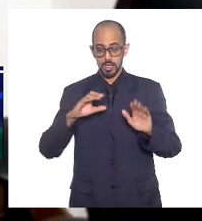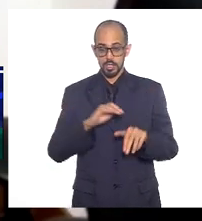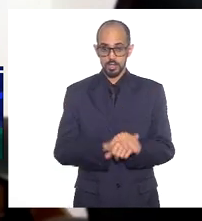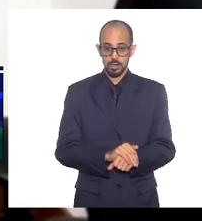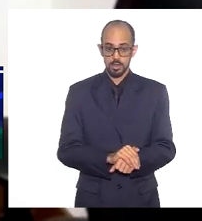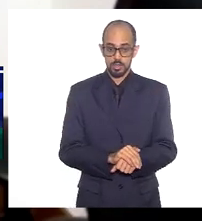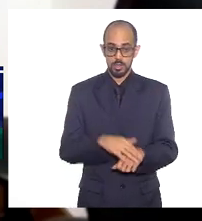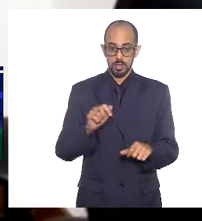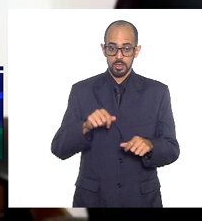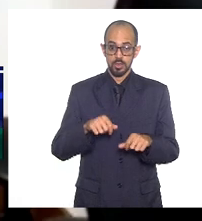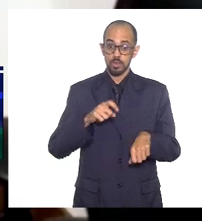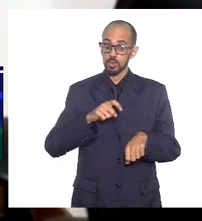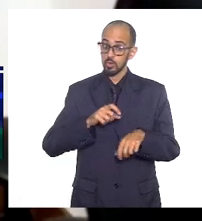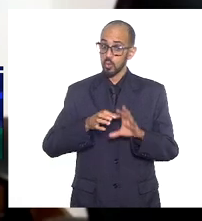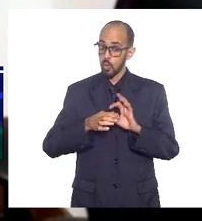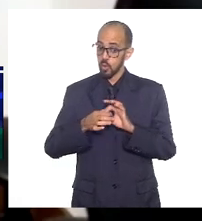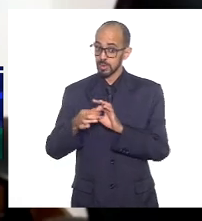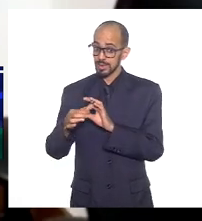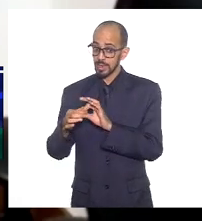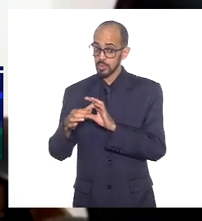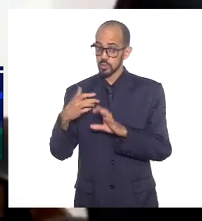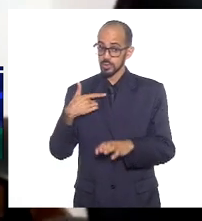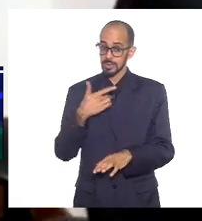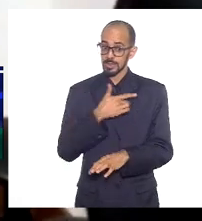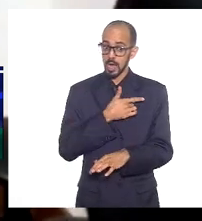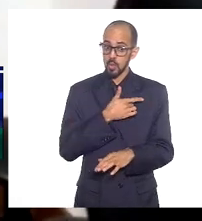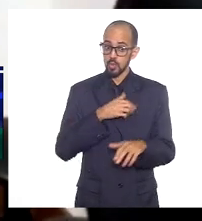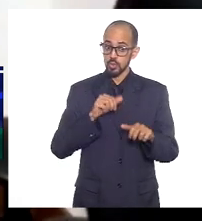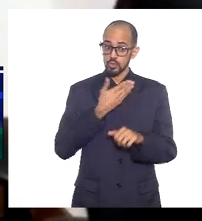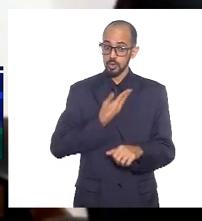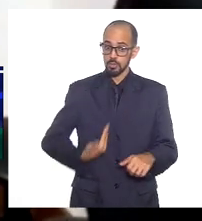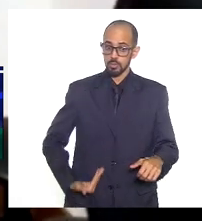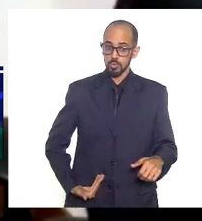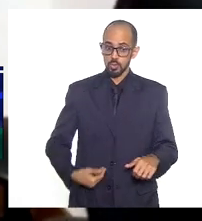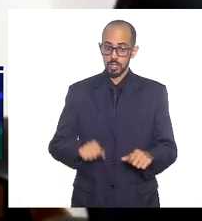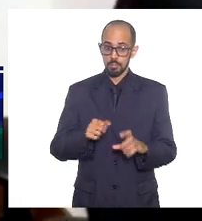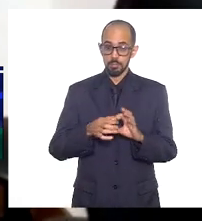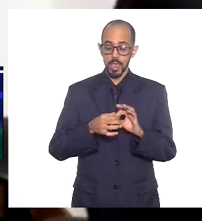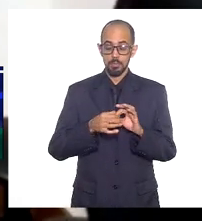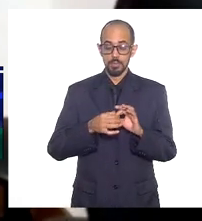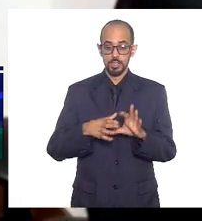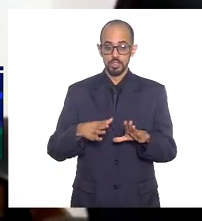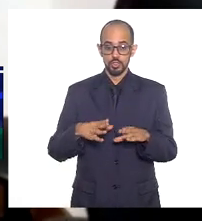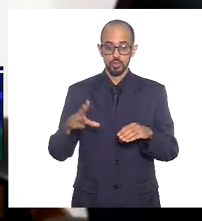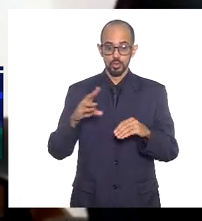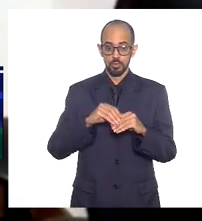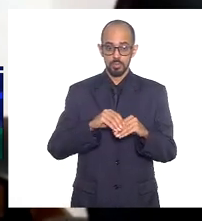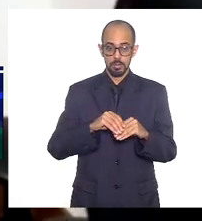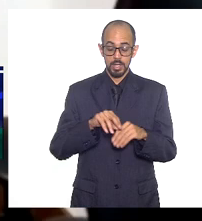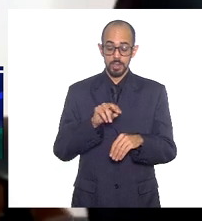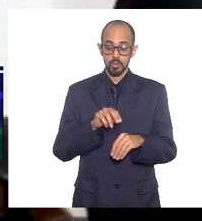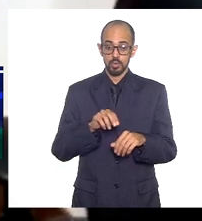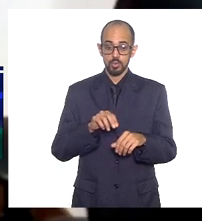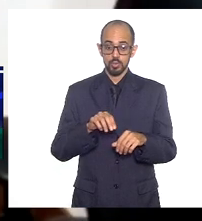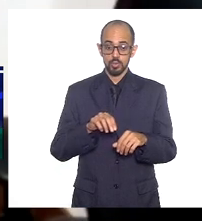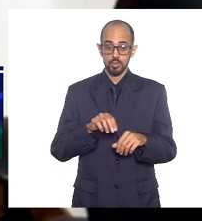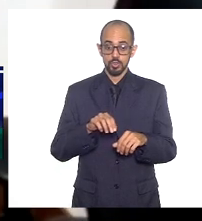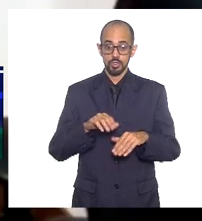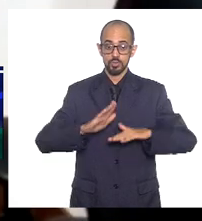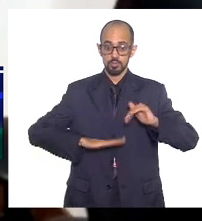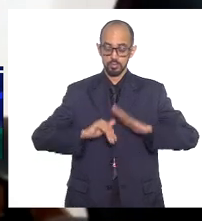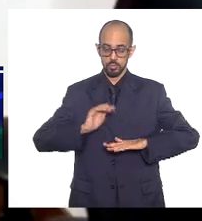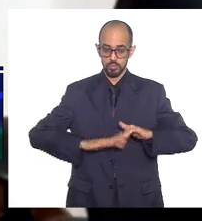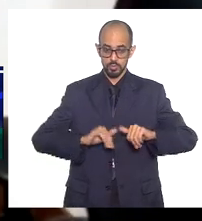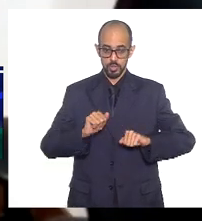do contexto de saúde pública, sendo permitida a acumulação de cargos públicos ainda que temporários, desde que haja